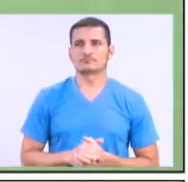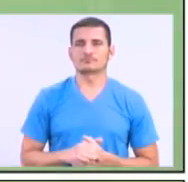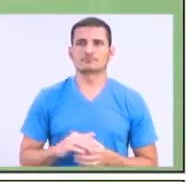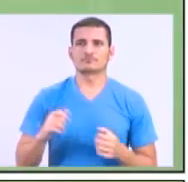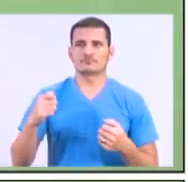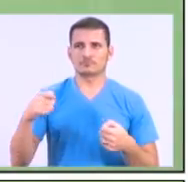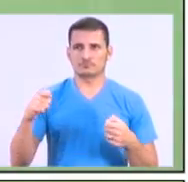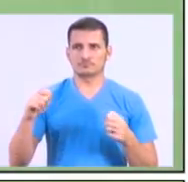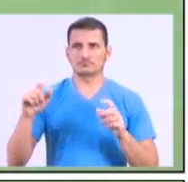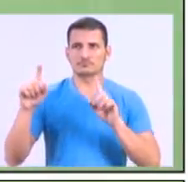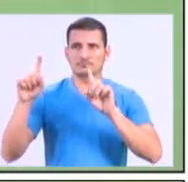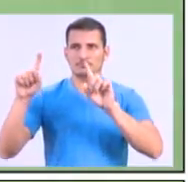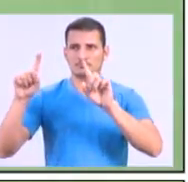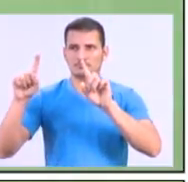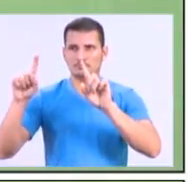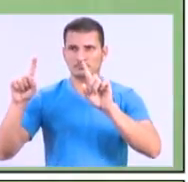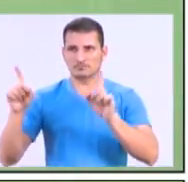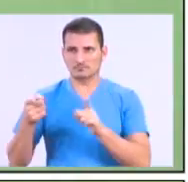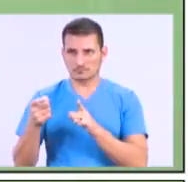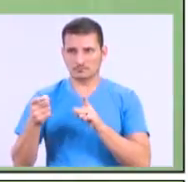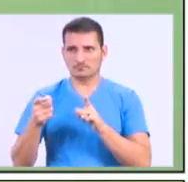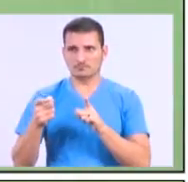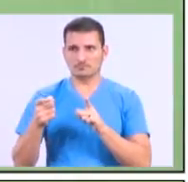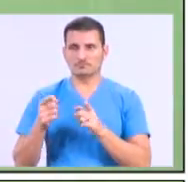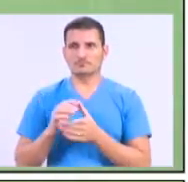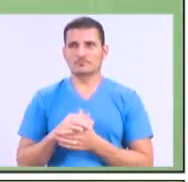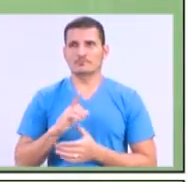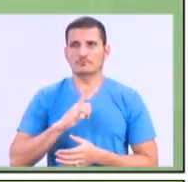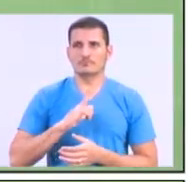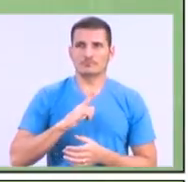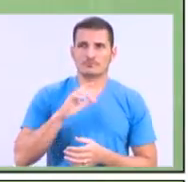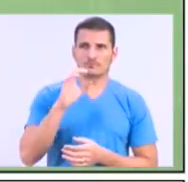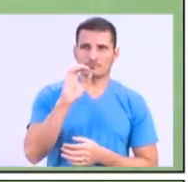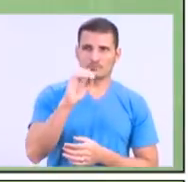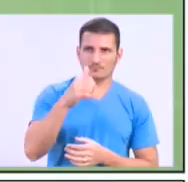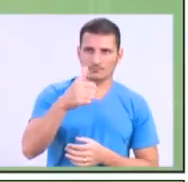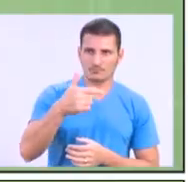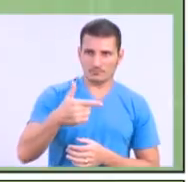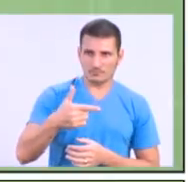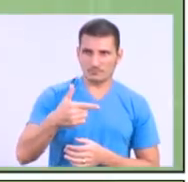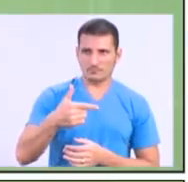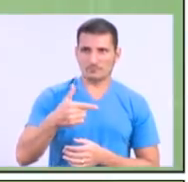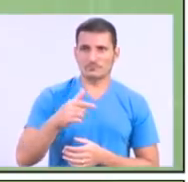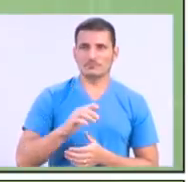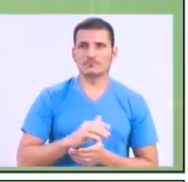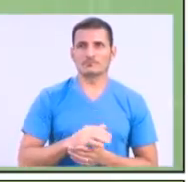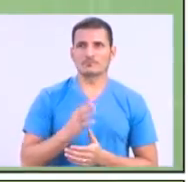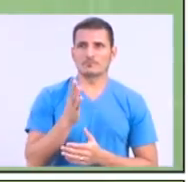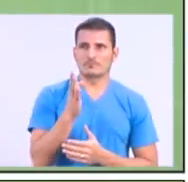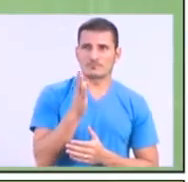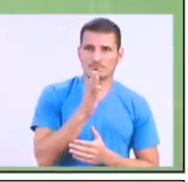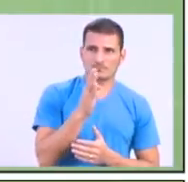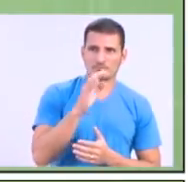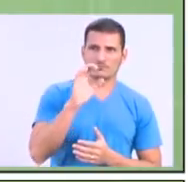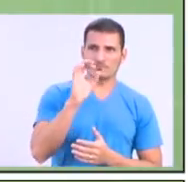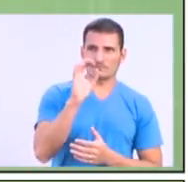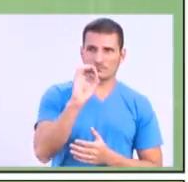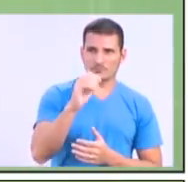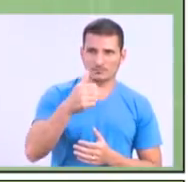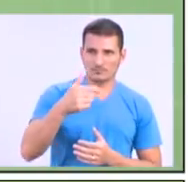ali, define as chaves, certo? E os valores. Né? Então, desse lado,